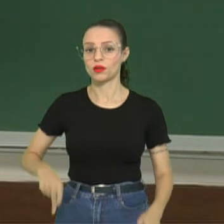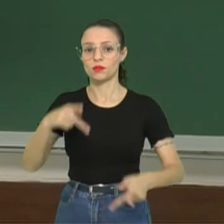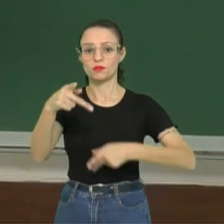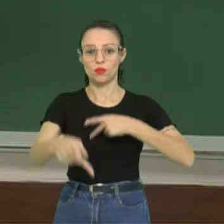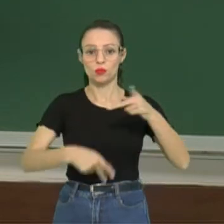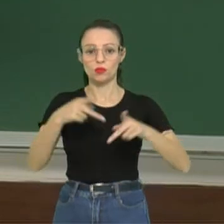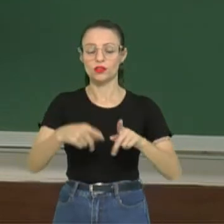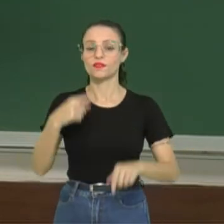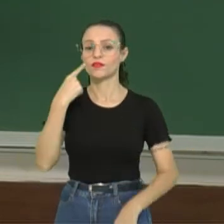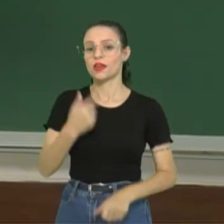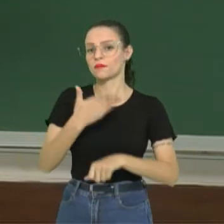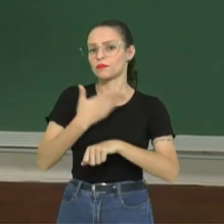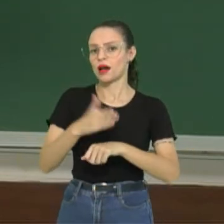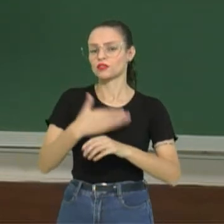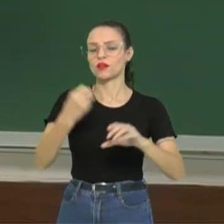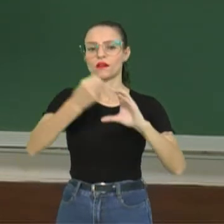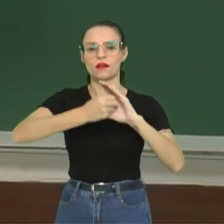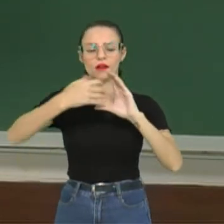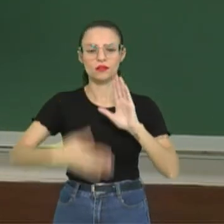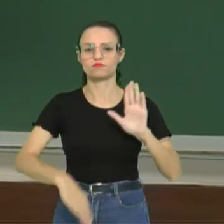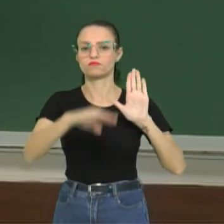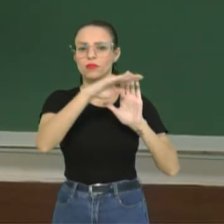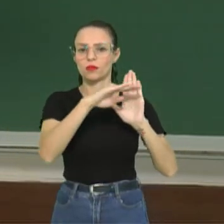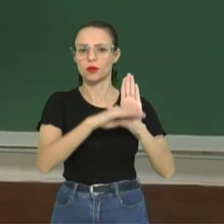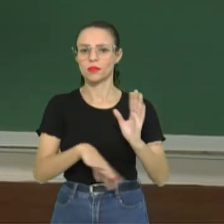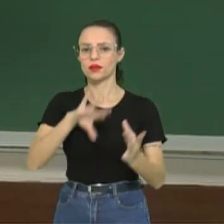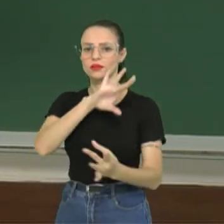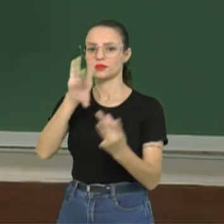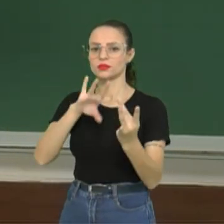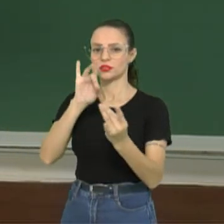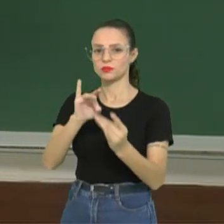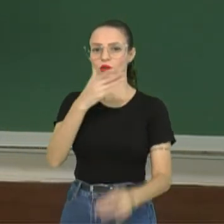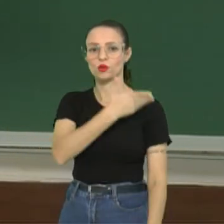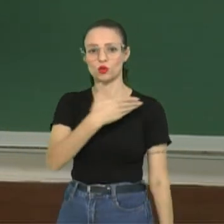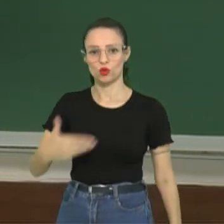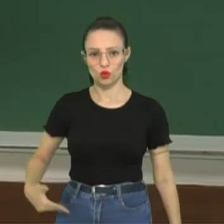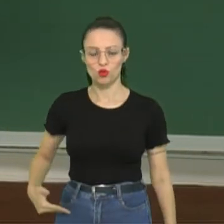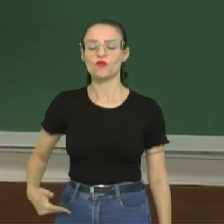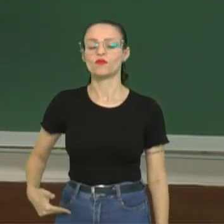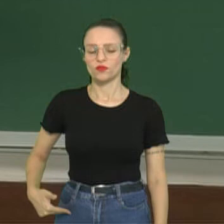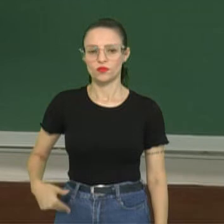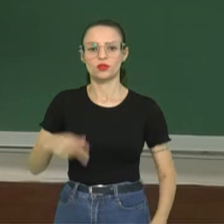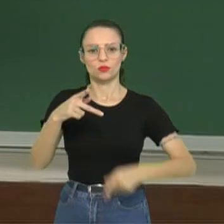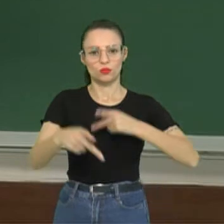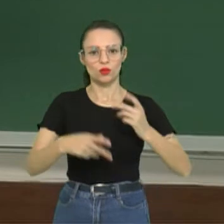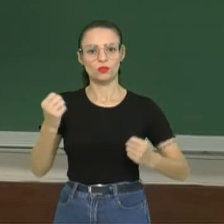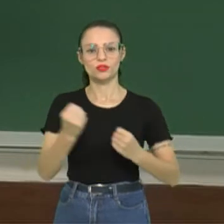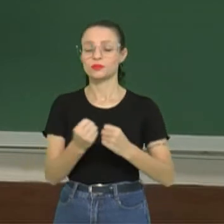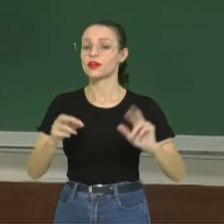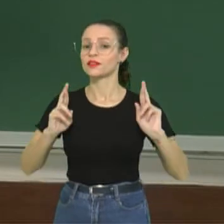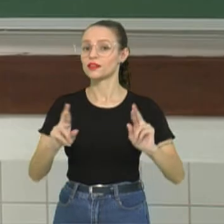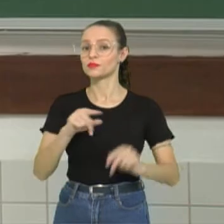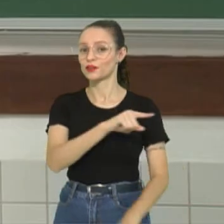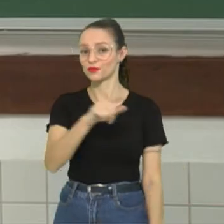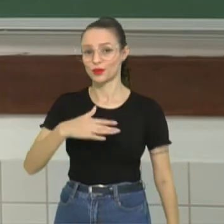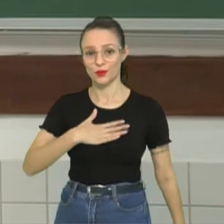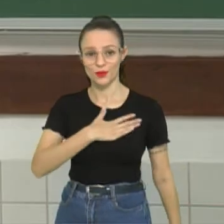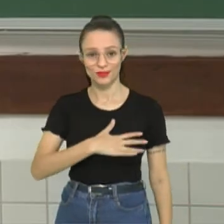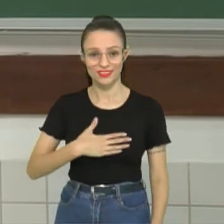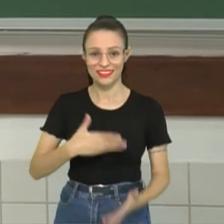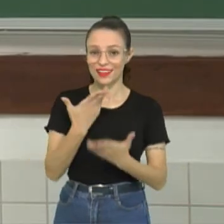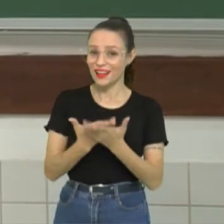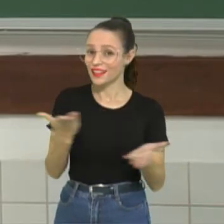da pensamos práticas e características específicas dos governos populistas espero que vocês tenham gostado